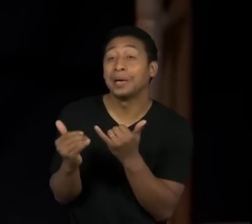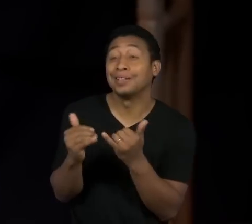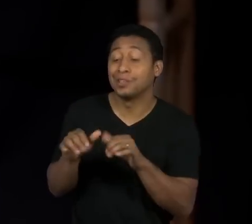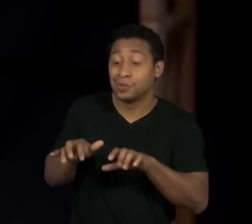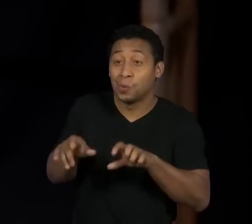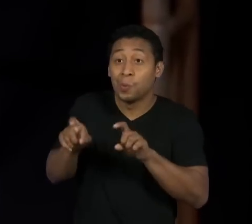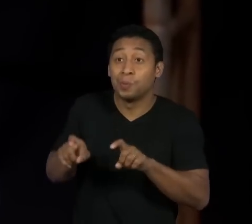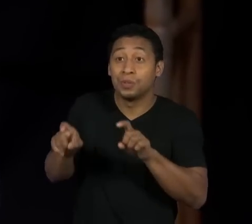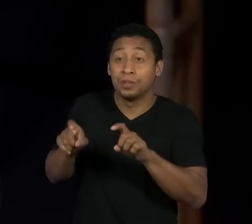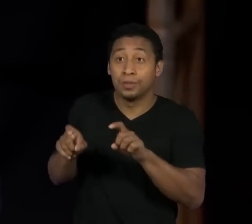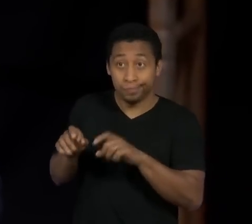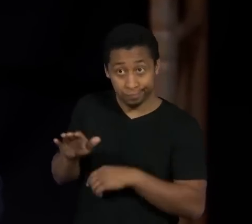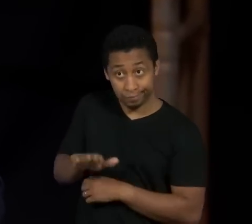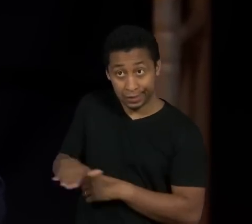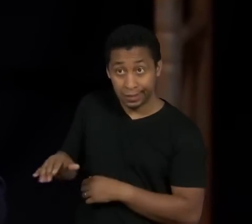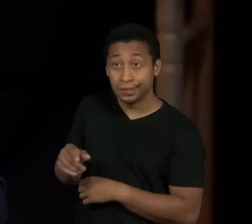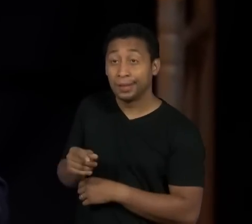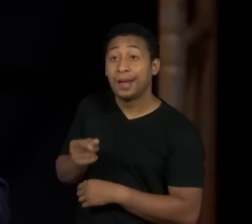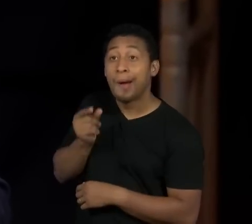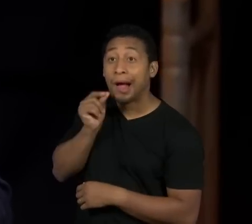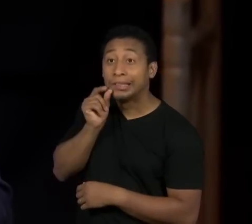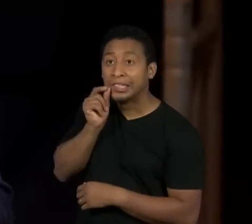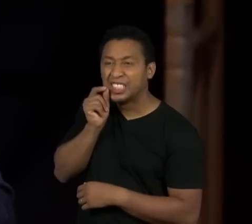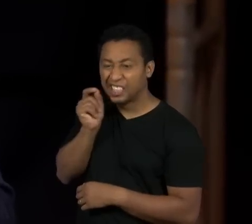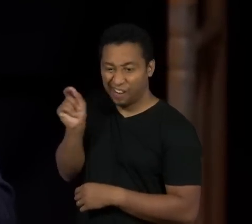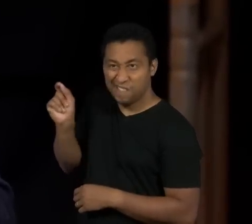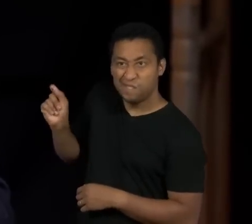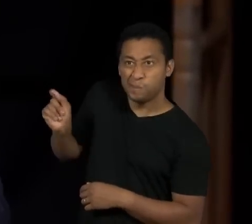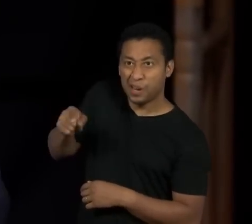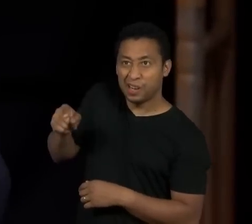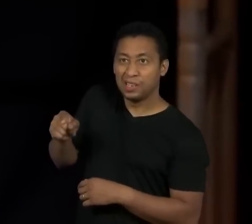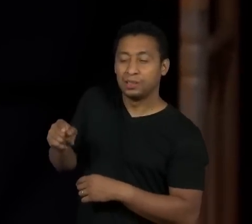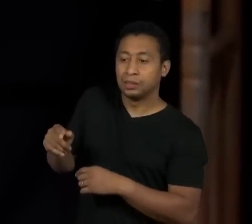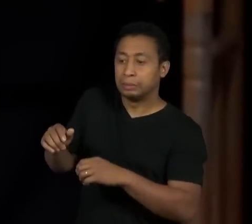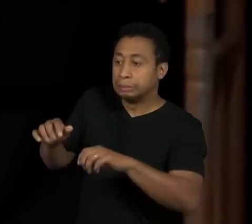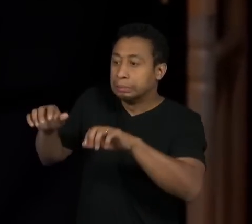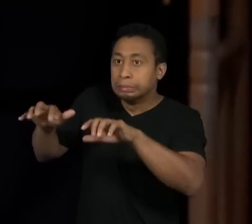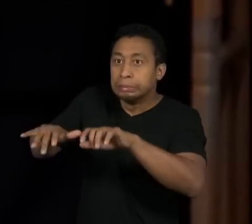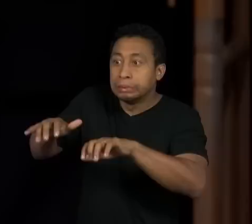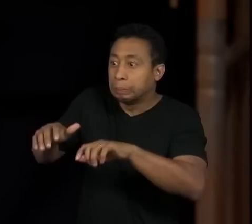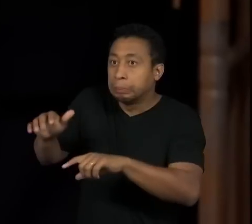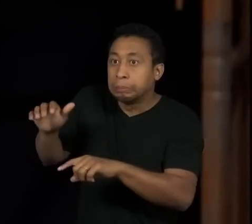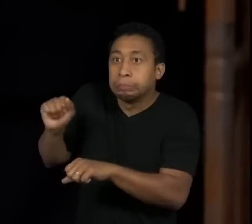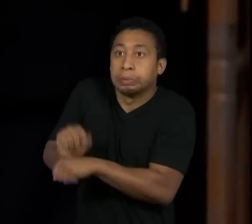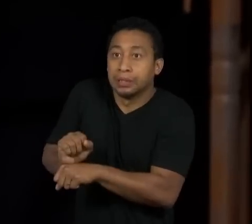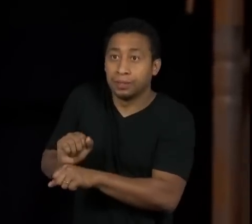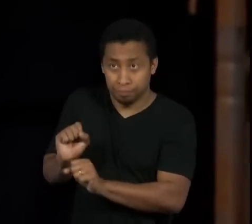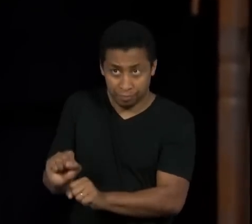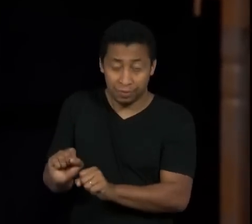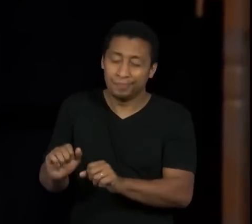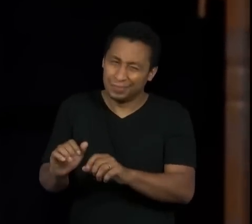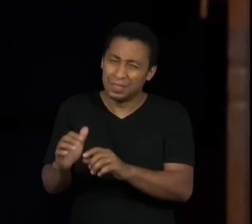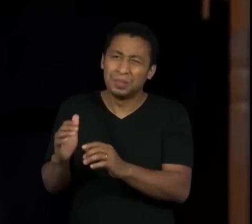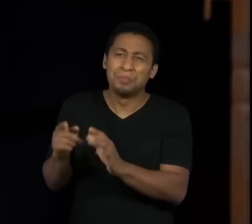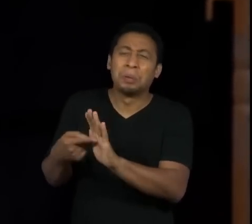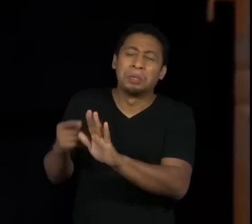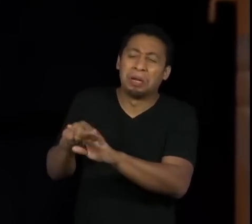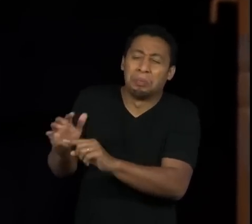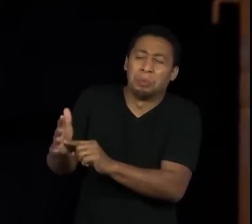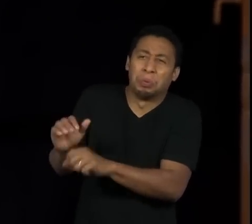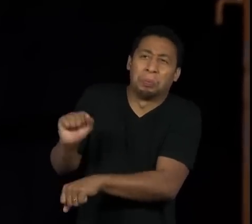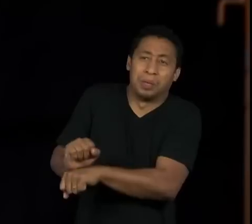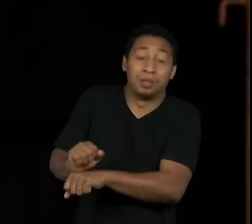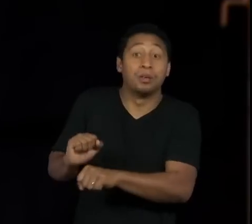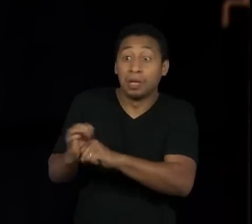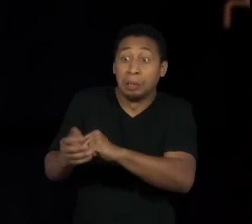com palito pode parar o motor. Em 2020, o motor parou por causa de um vírus. O meu